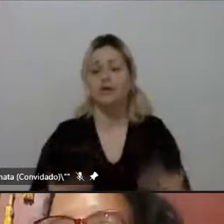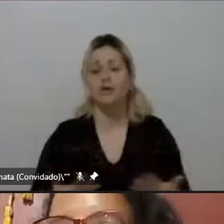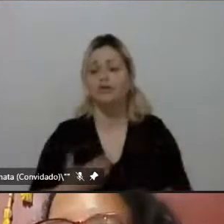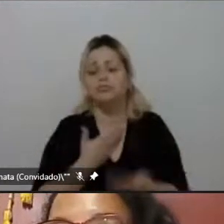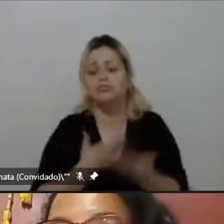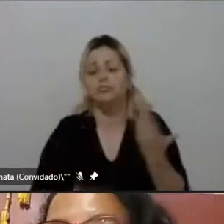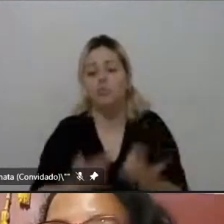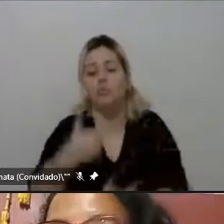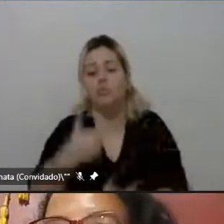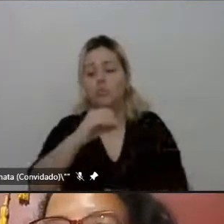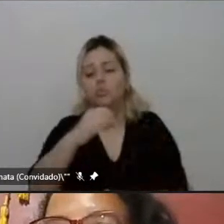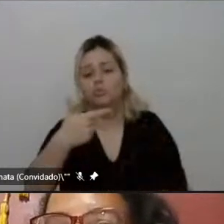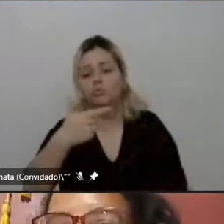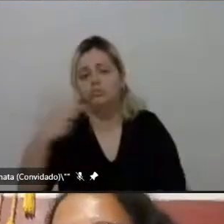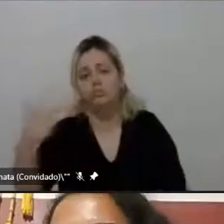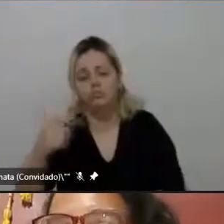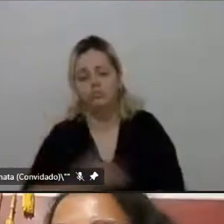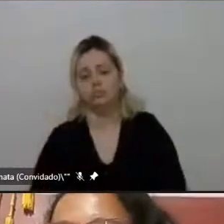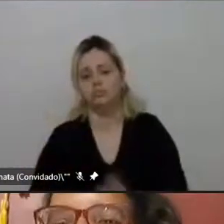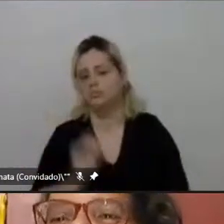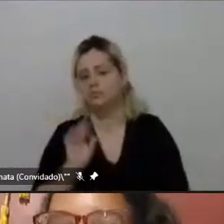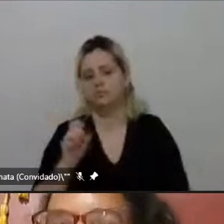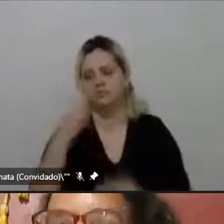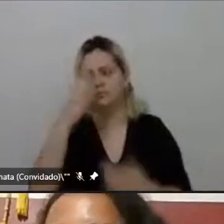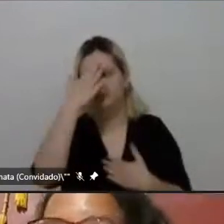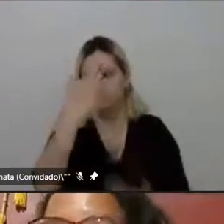2022, né? Mais ou menos por aí. Obrigado.